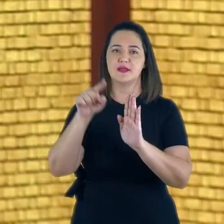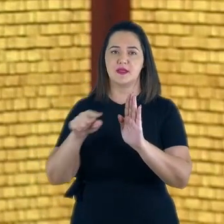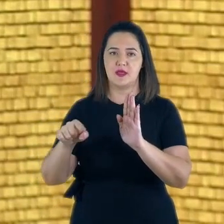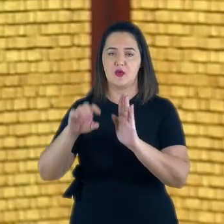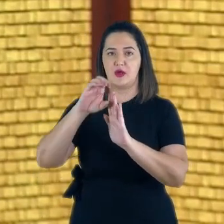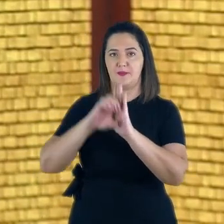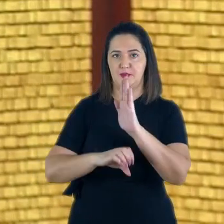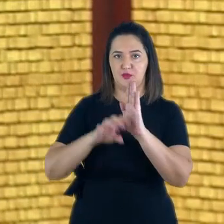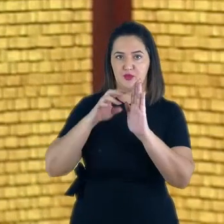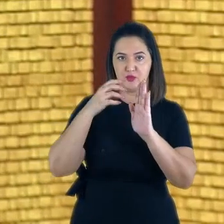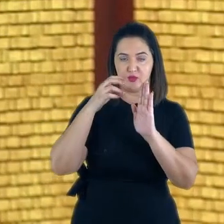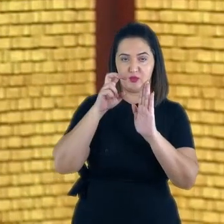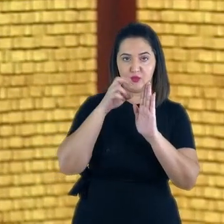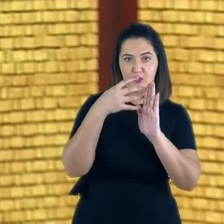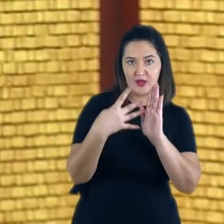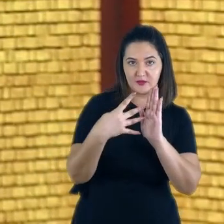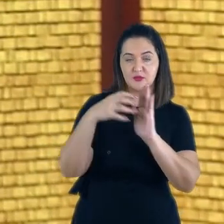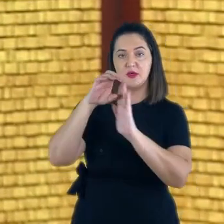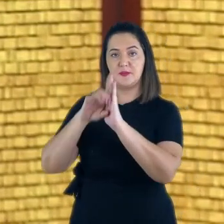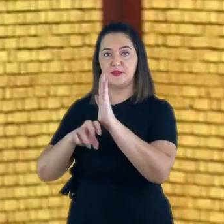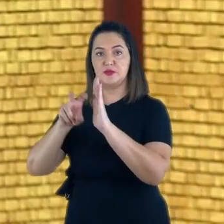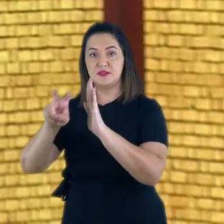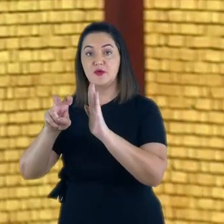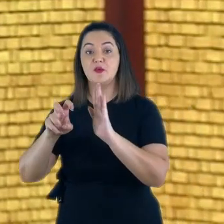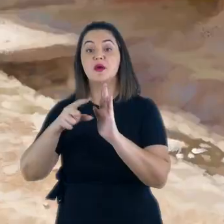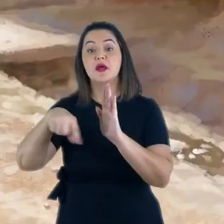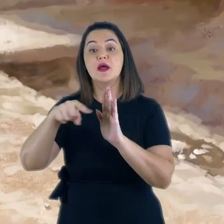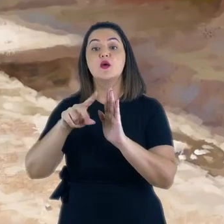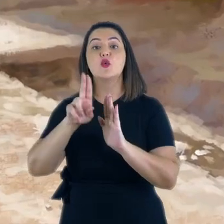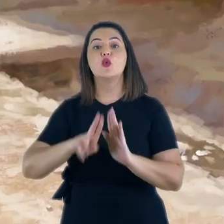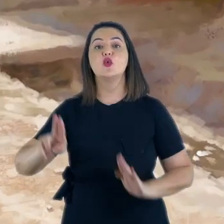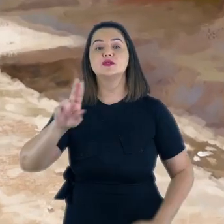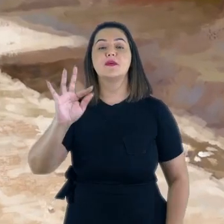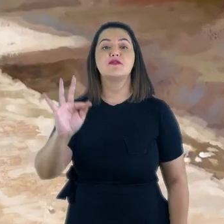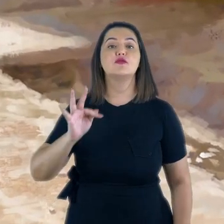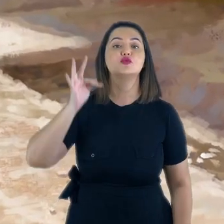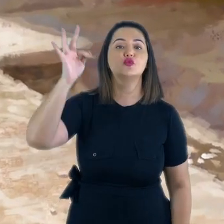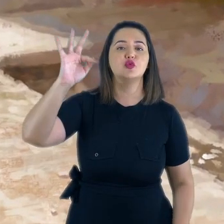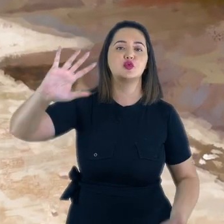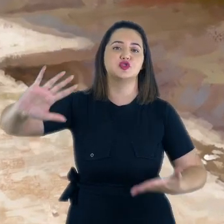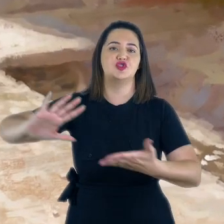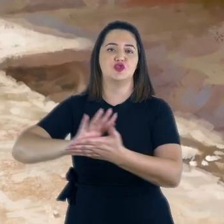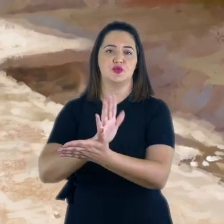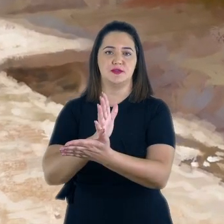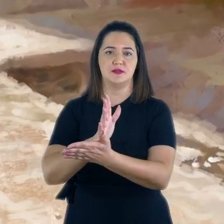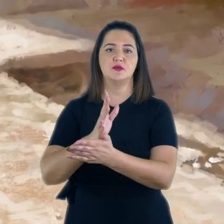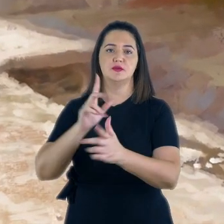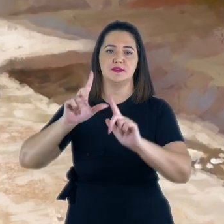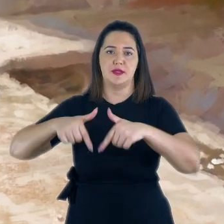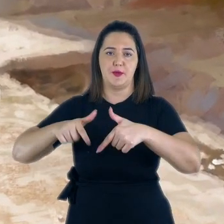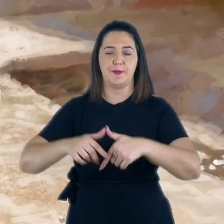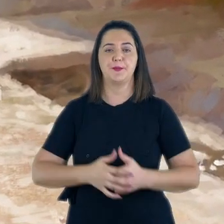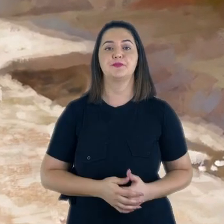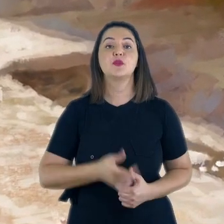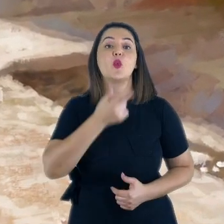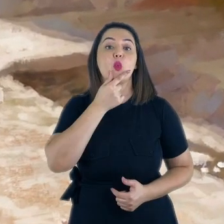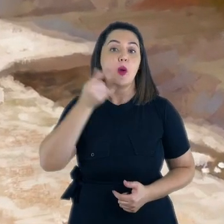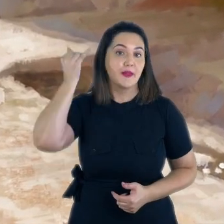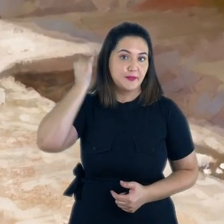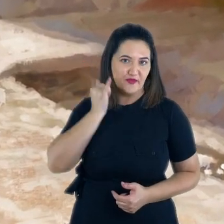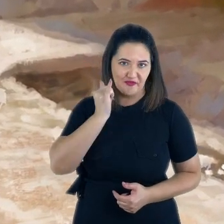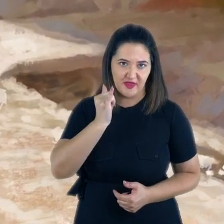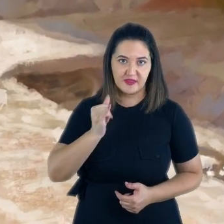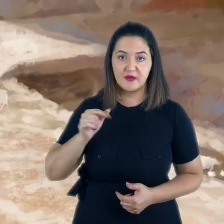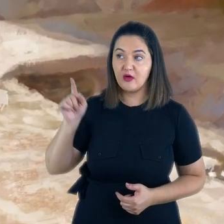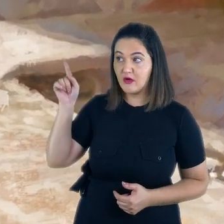para ilustrar a futura destruição de Jerusalém. Em Ezequiel 4, 1 a 3, o profeta toma um tijolo